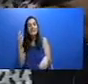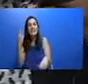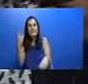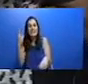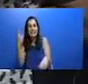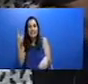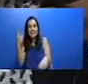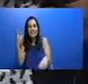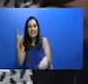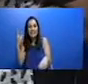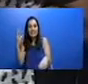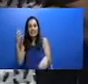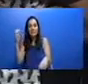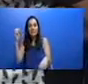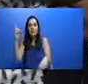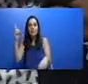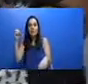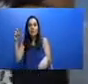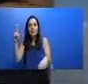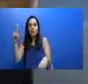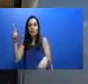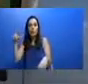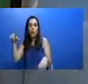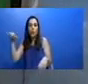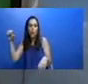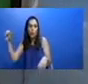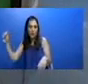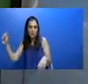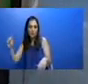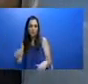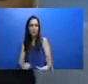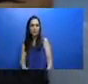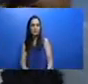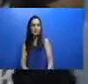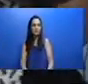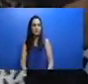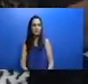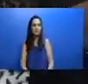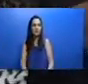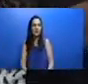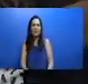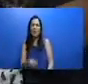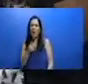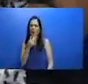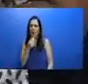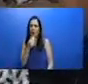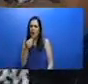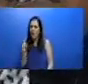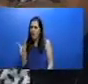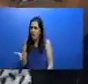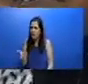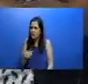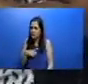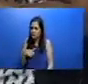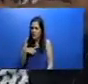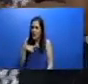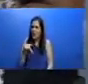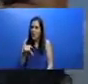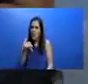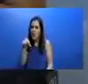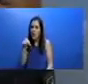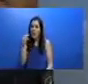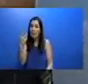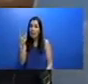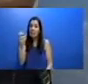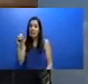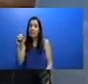Ainda na página 230, 3. Se Edgar tivesse optado por comprar uma embalagem com